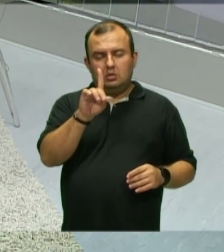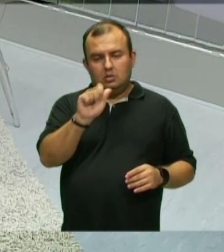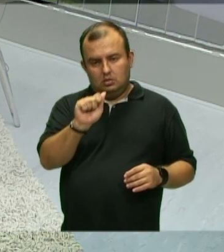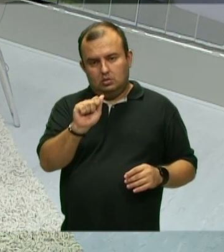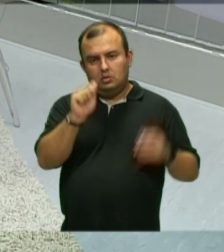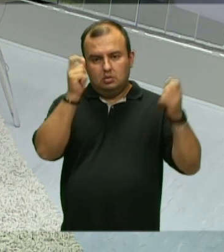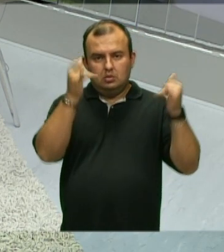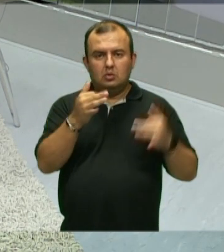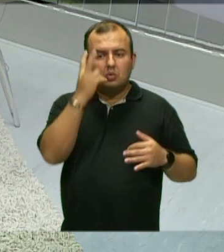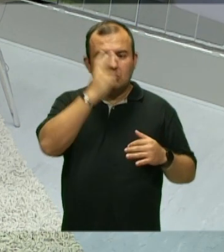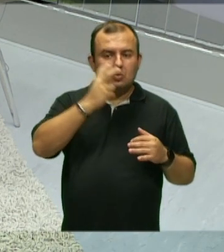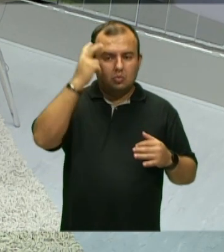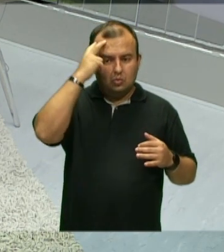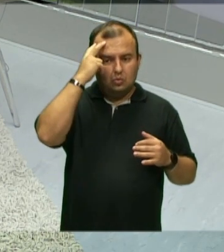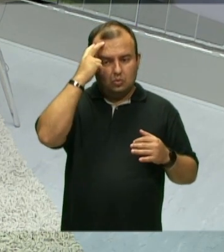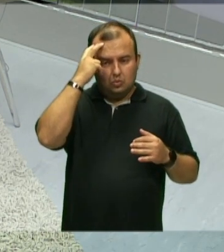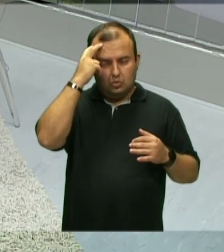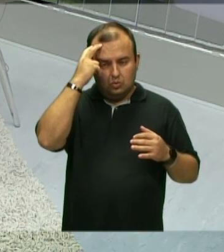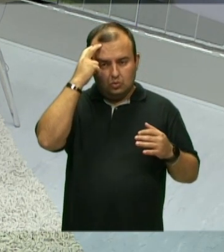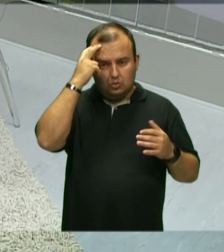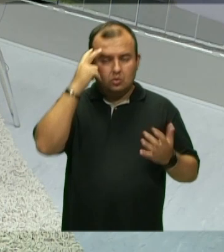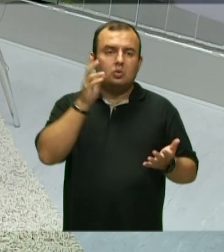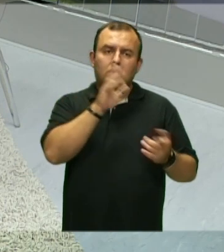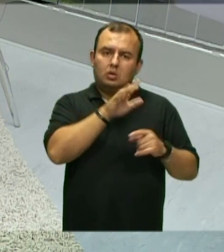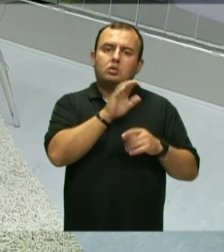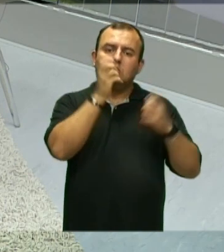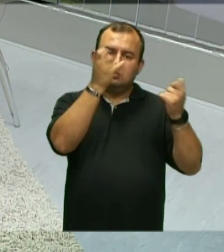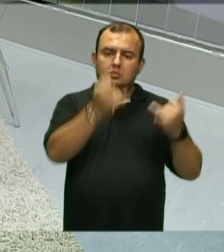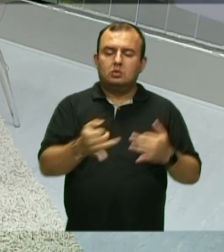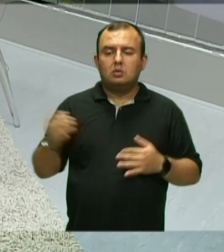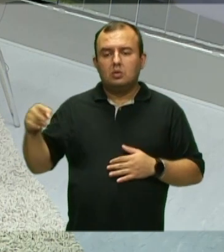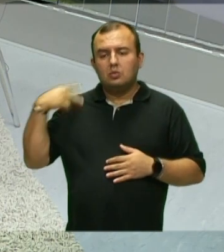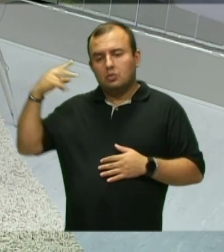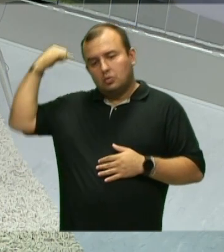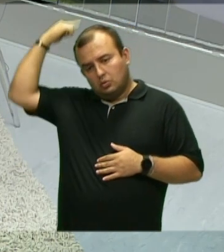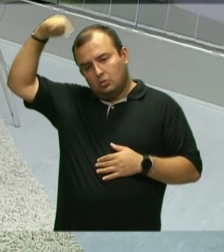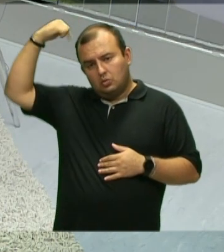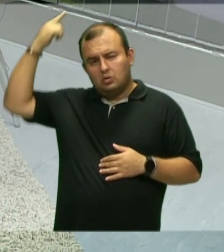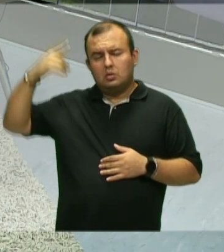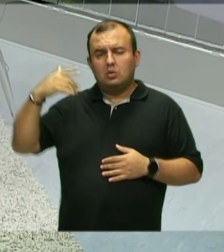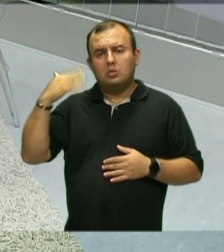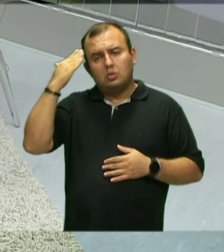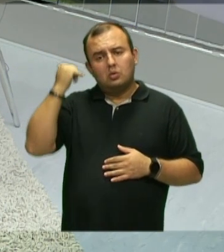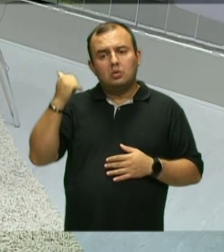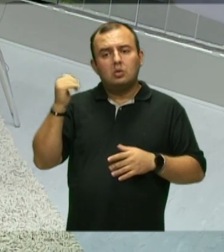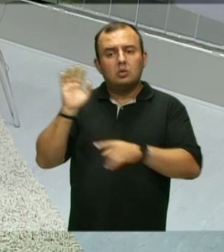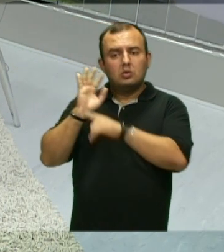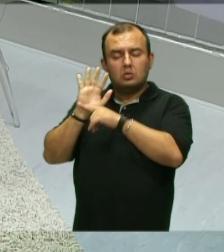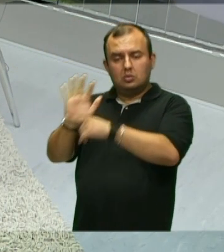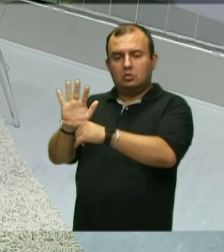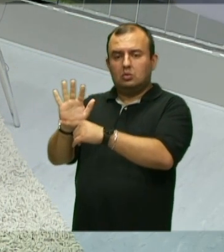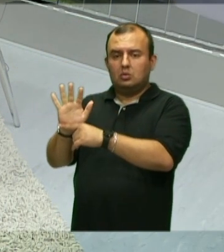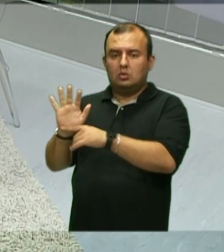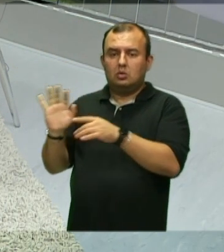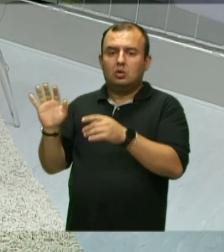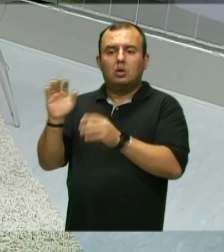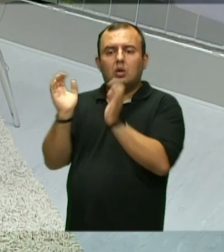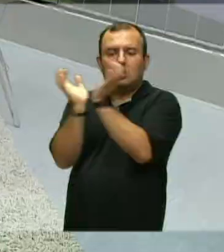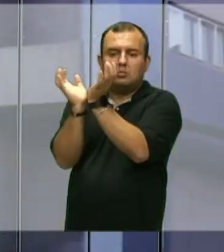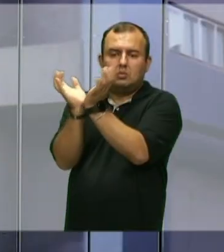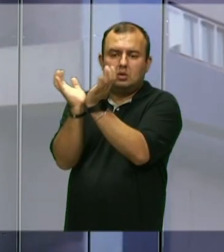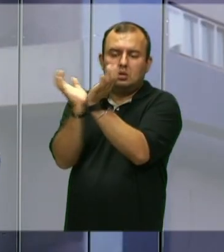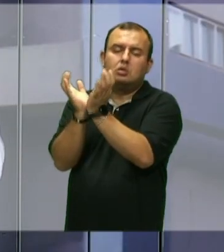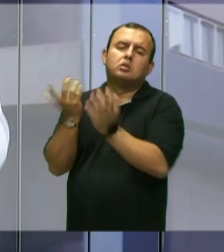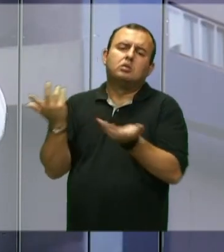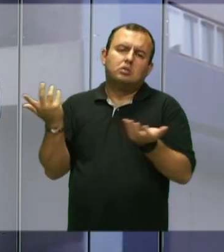da questão da cultura, que é hoje a bandeira que ela levanta. O vereador Paulinho, até onde eu sei, acabou ajudando também a APAI. Enfim, a